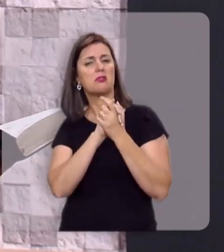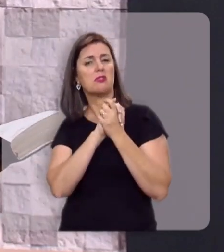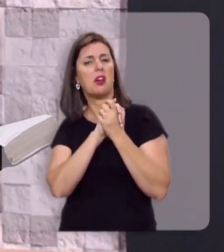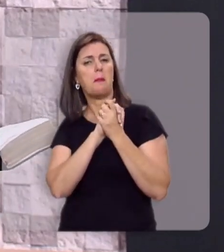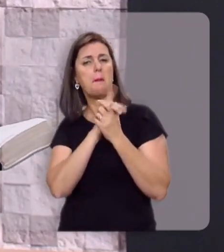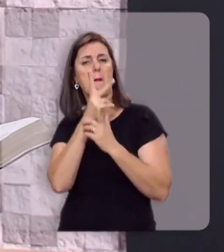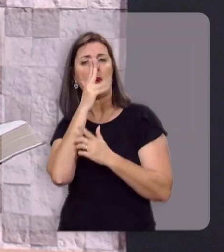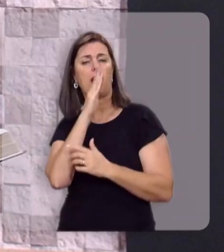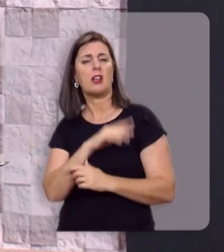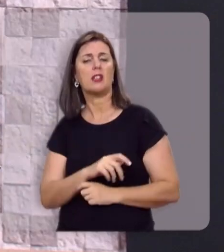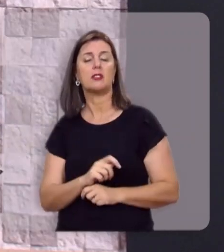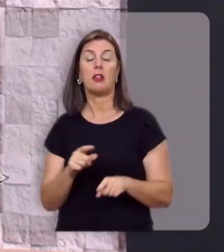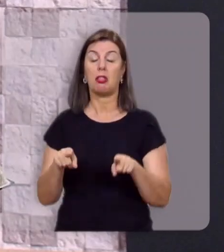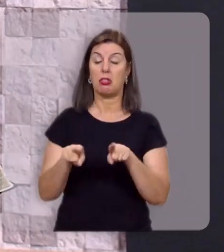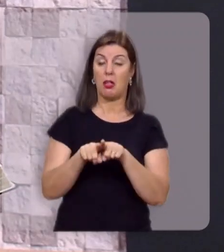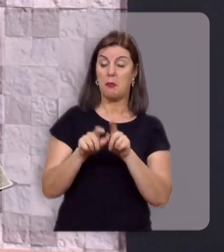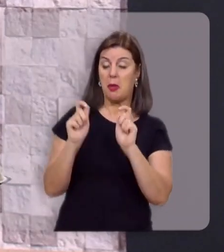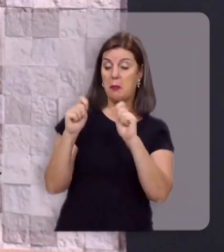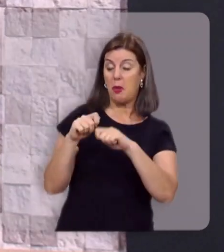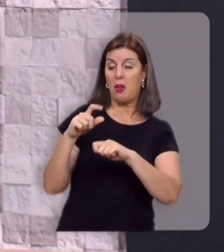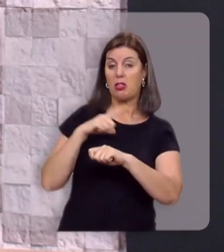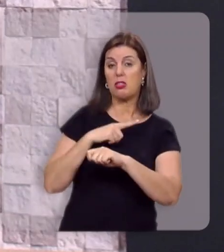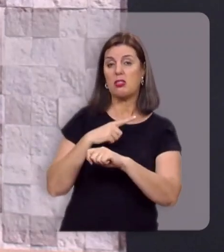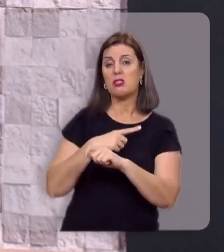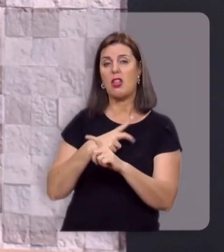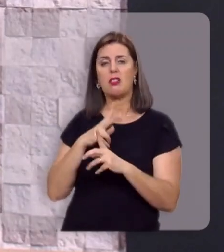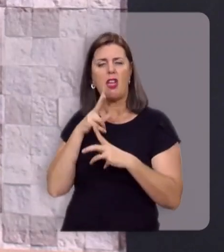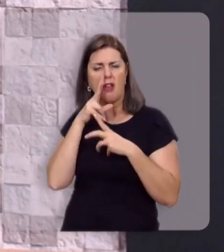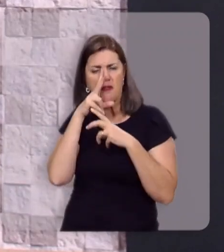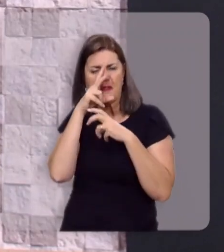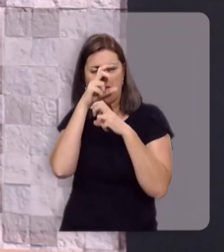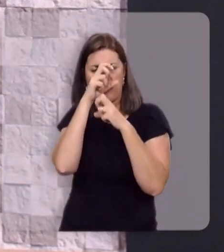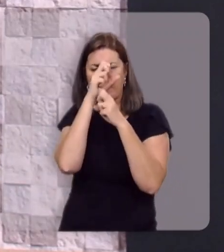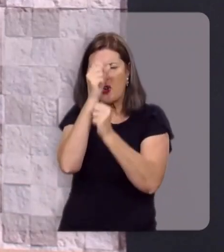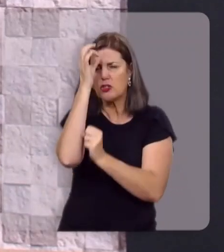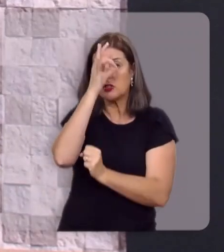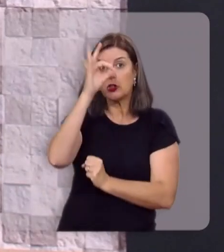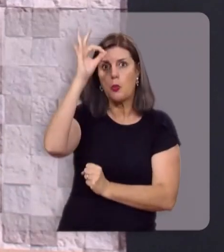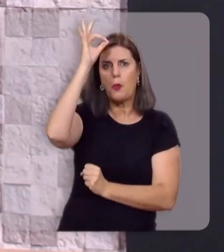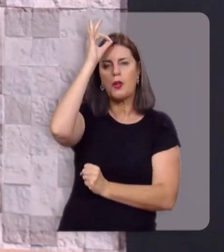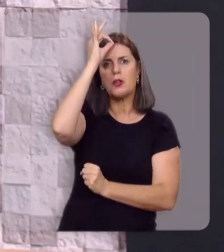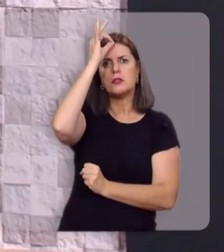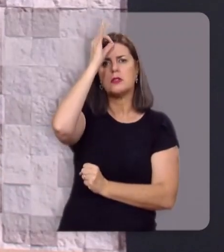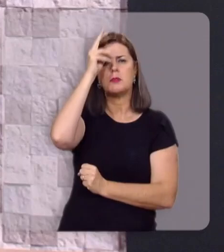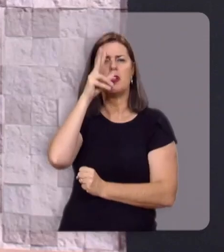informal. E é possível ter também uma solenidade